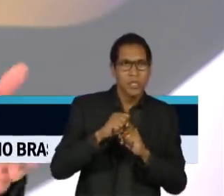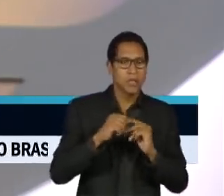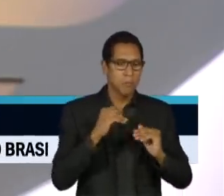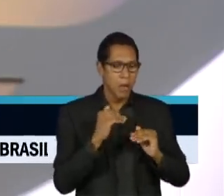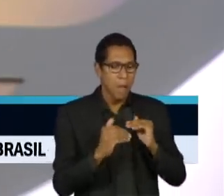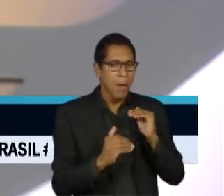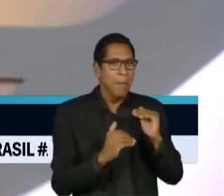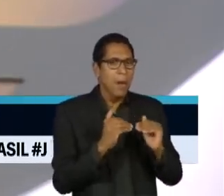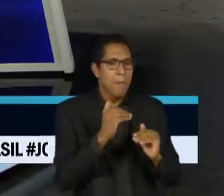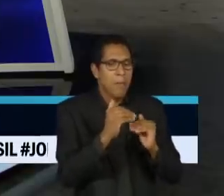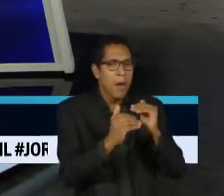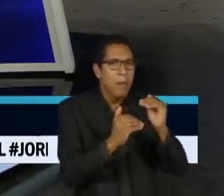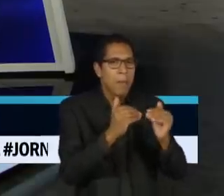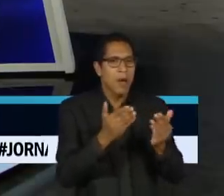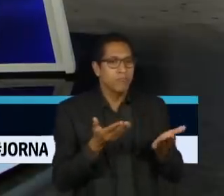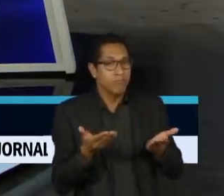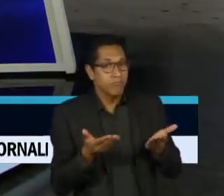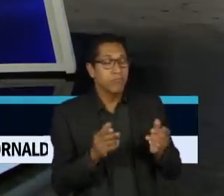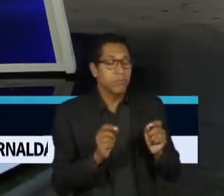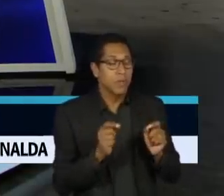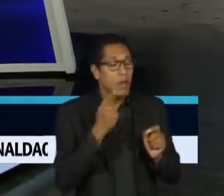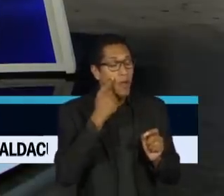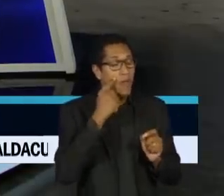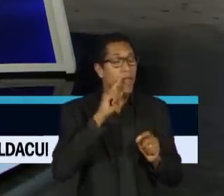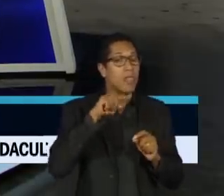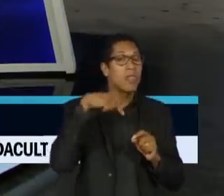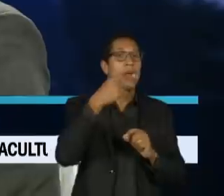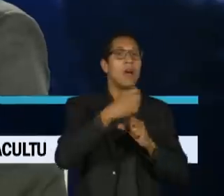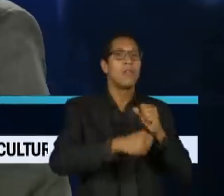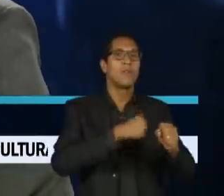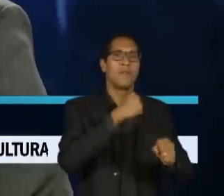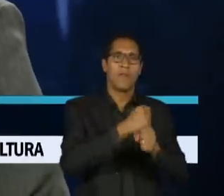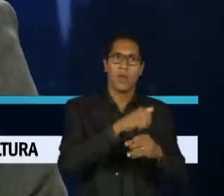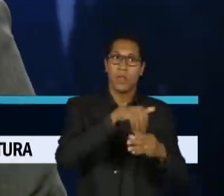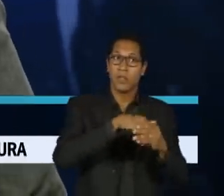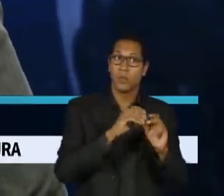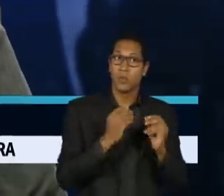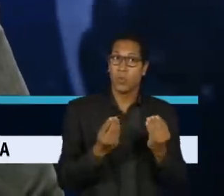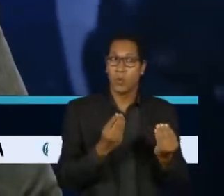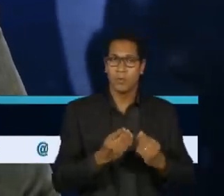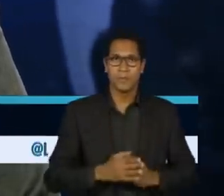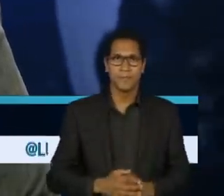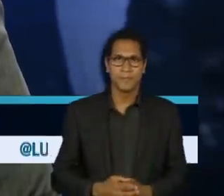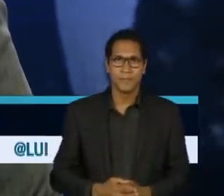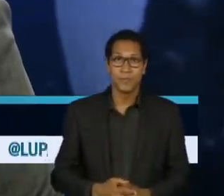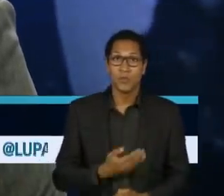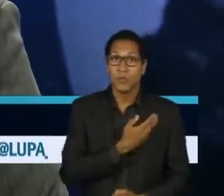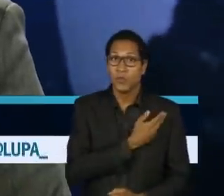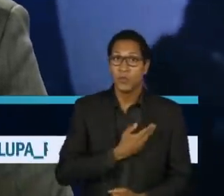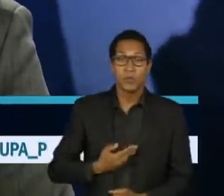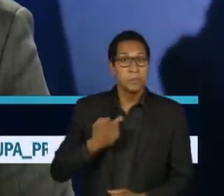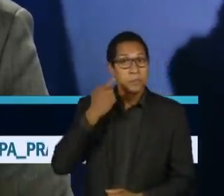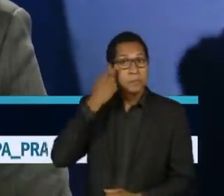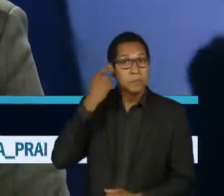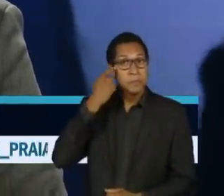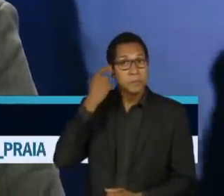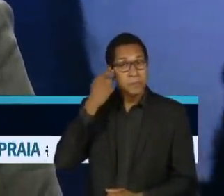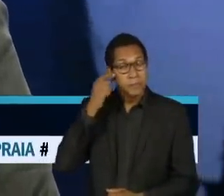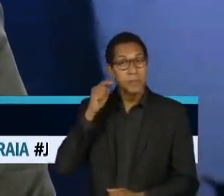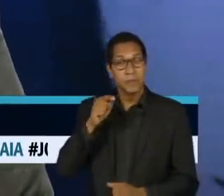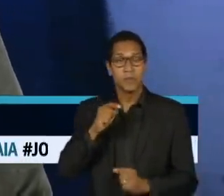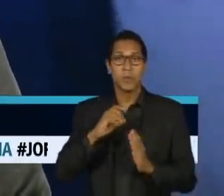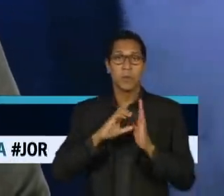e encorajador aí para o próximo desafio que vamos ter pela frente. O governador João Dória, pré-candidato do PSDB